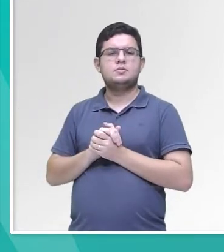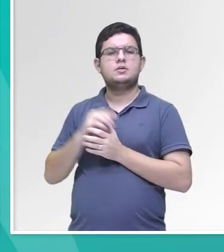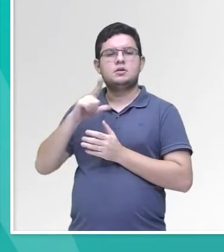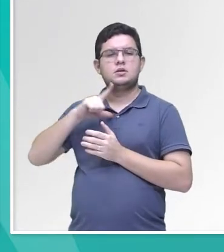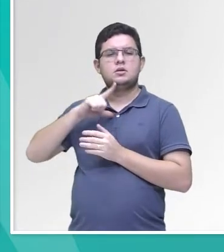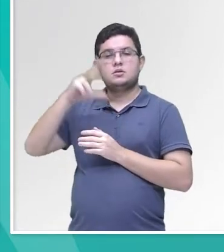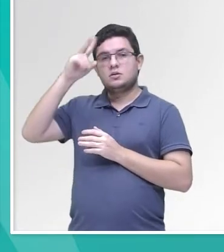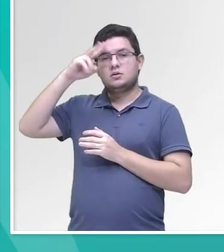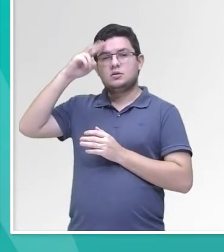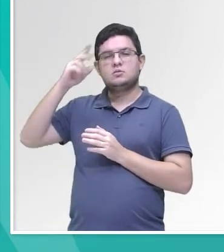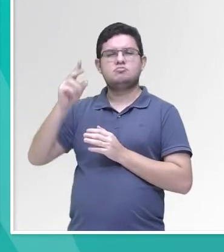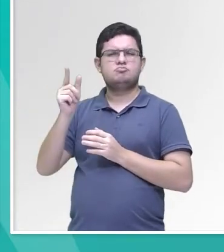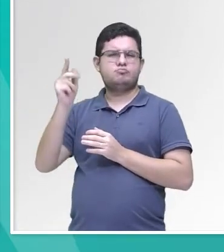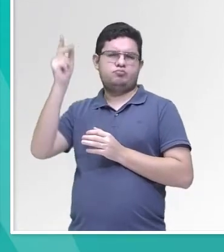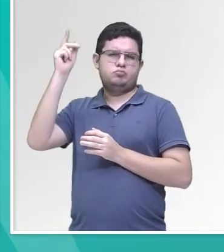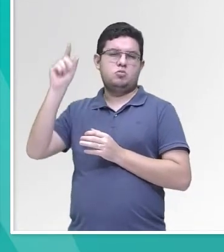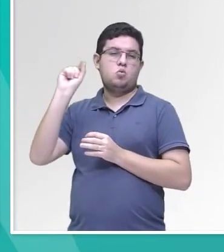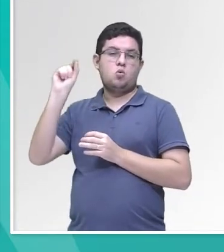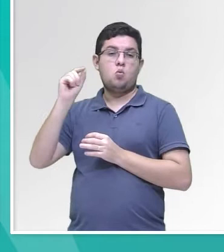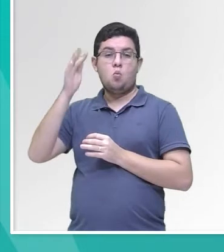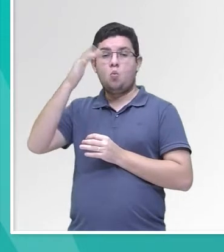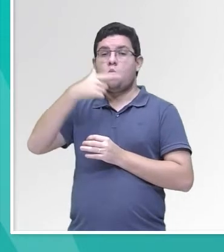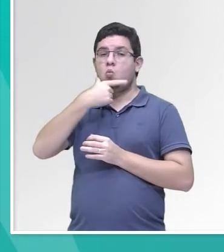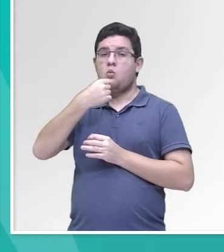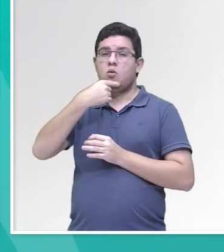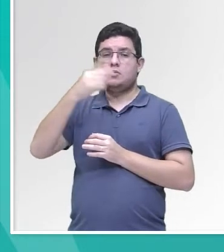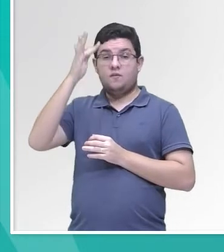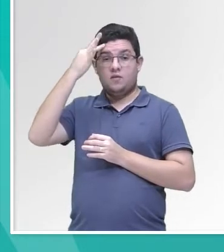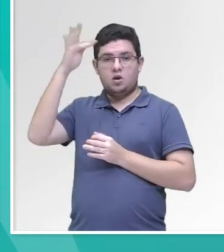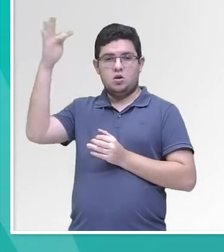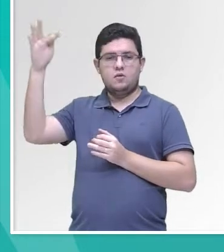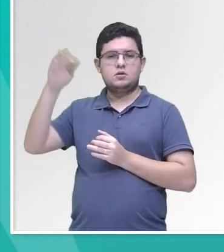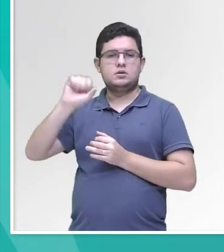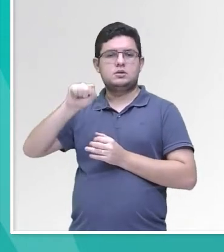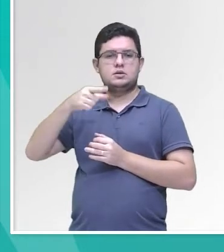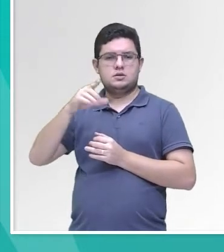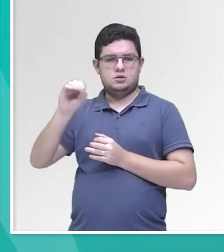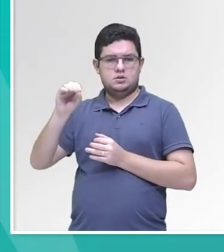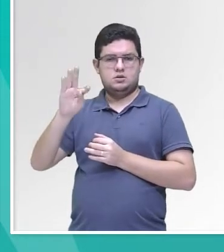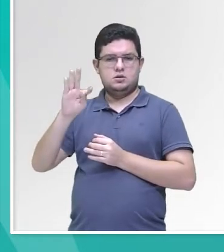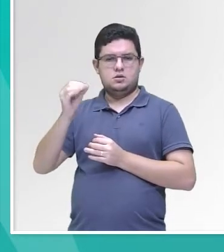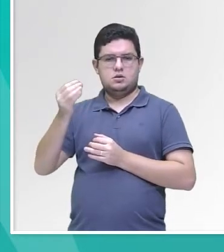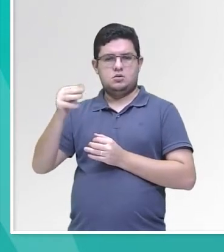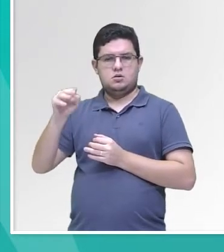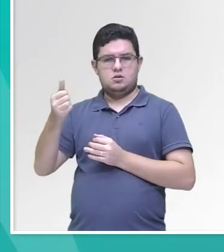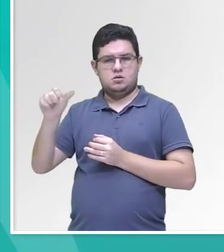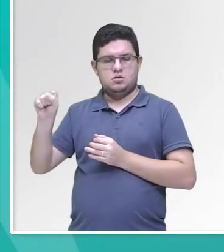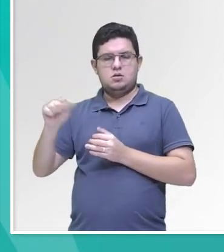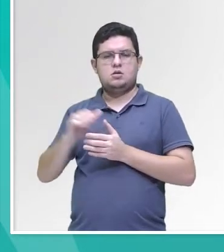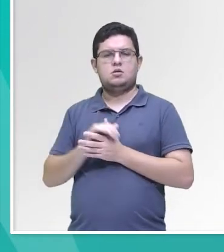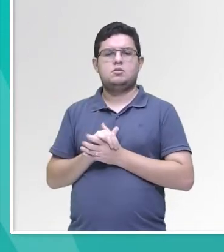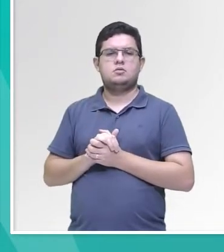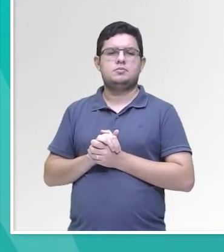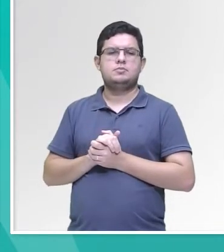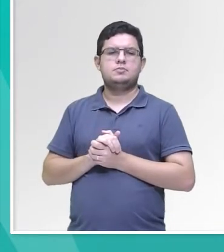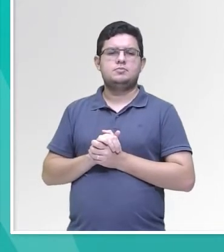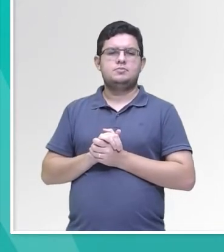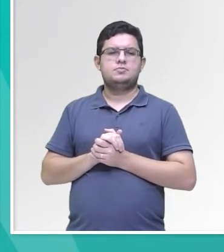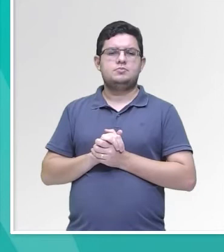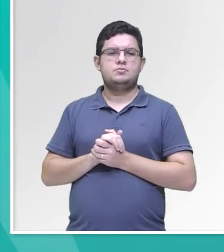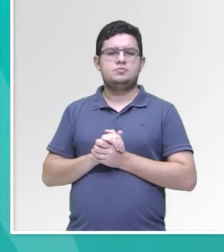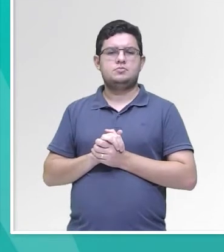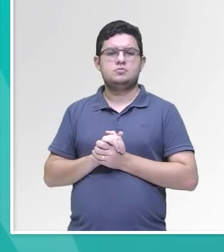alusão filosófica, né? Utiliza aí um conhecimento filosófico que ele tem para começar a falar sobre o tema, né?